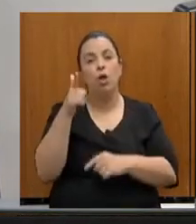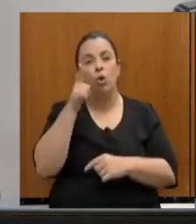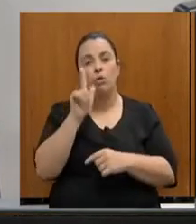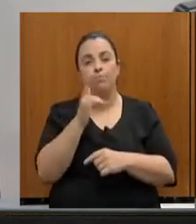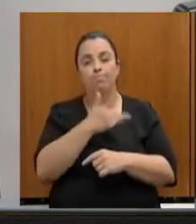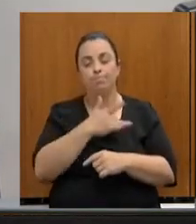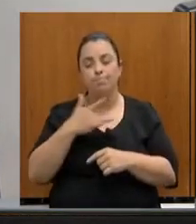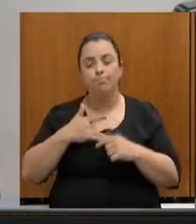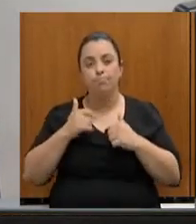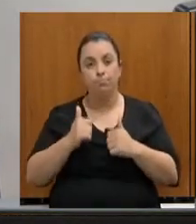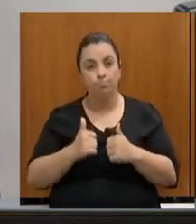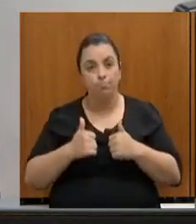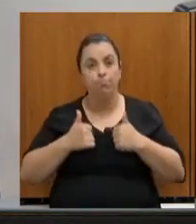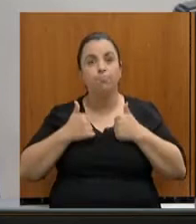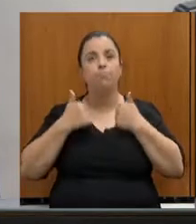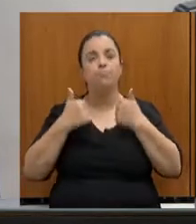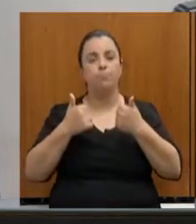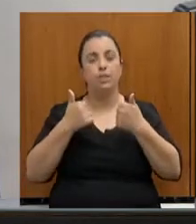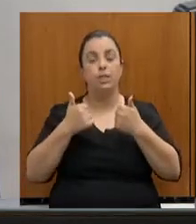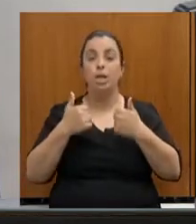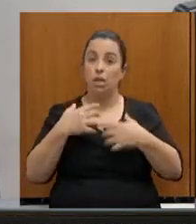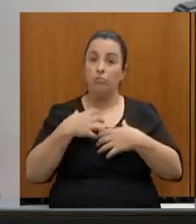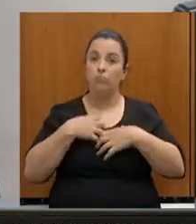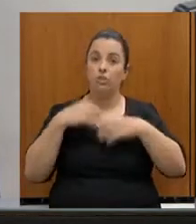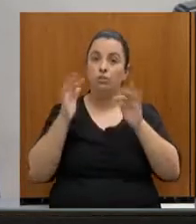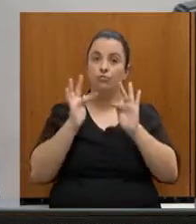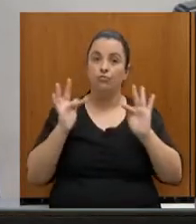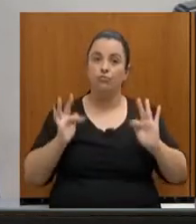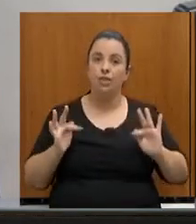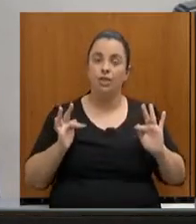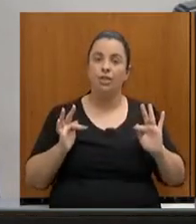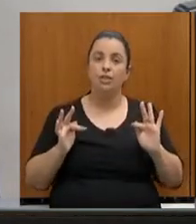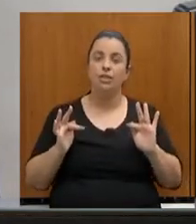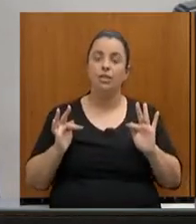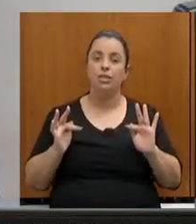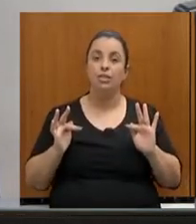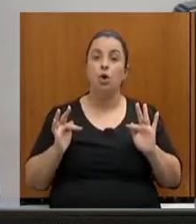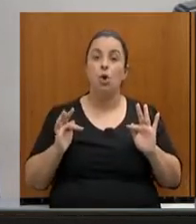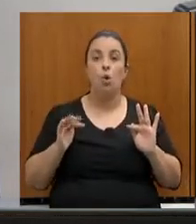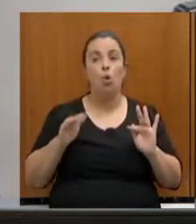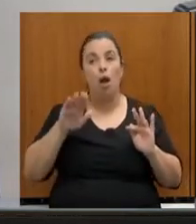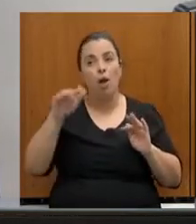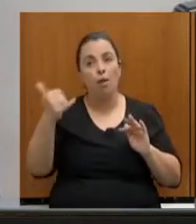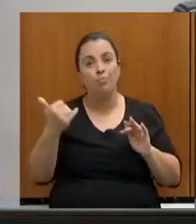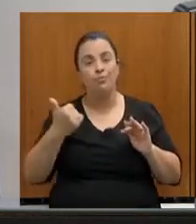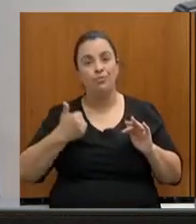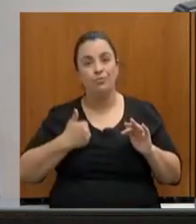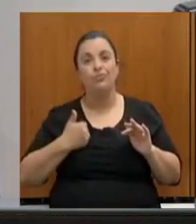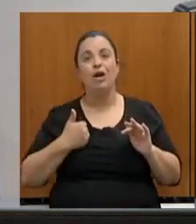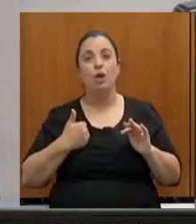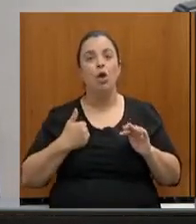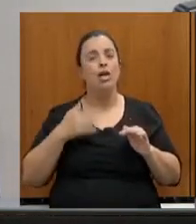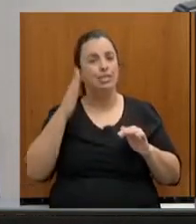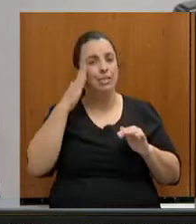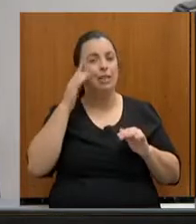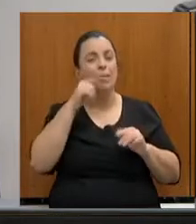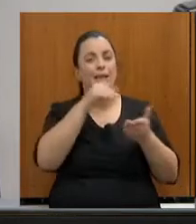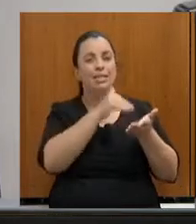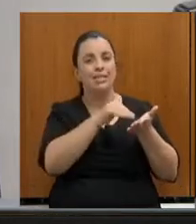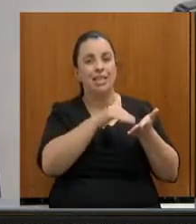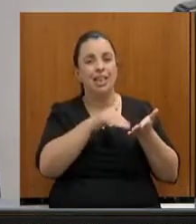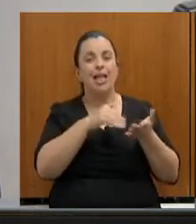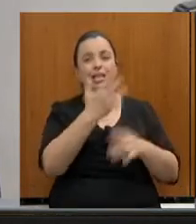é eu fiquei muito feliz dando quando eu tive a notícia tenho certeza que todos a Secretaria de Meio Ambiente